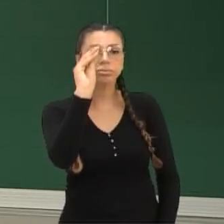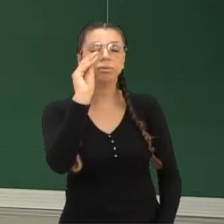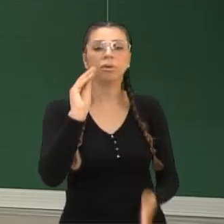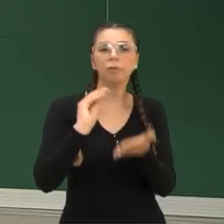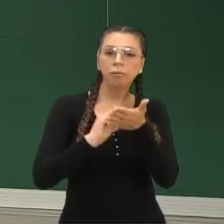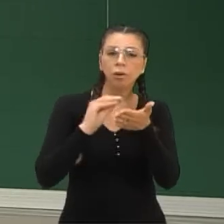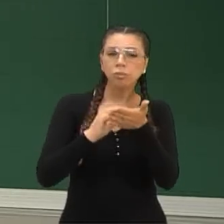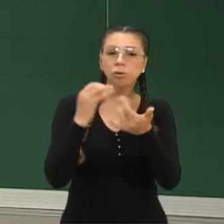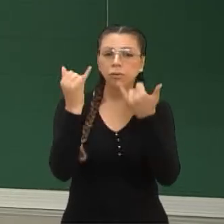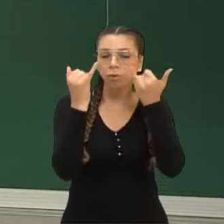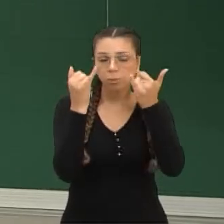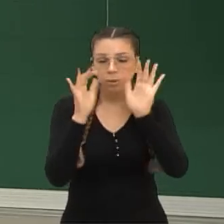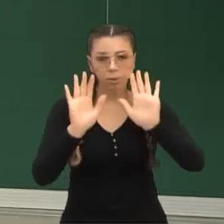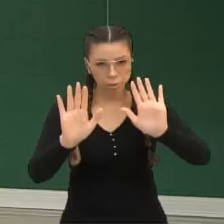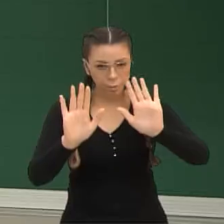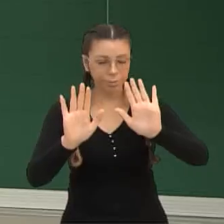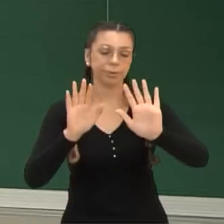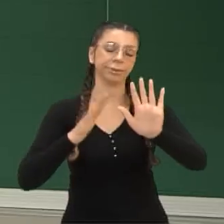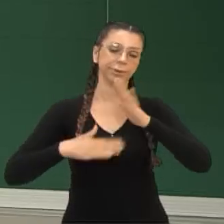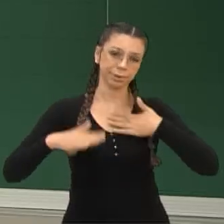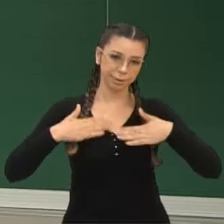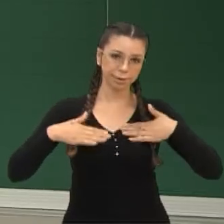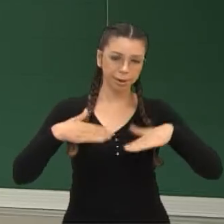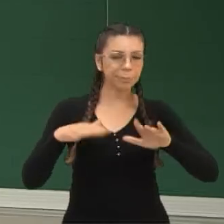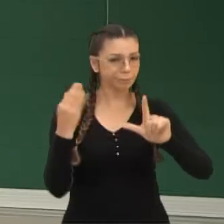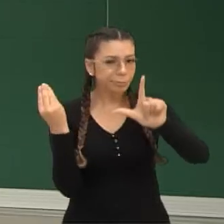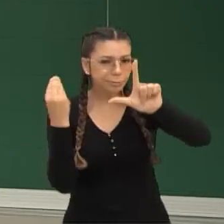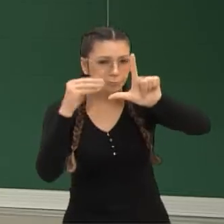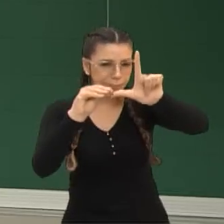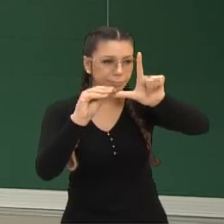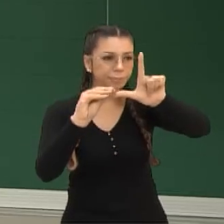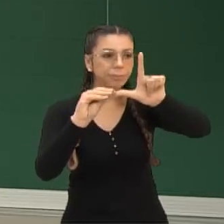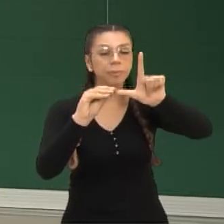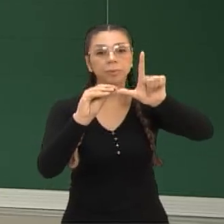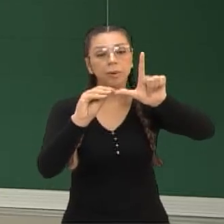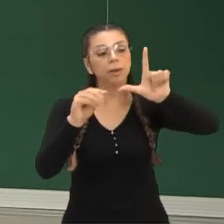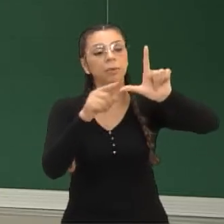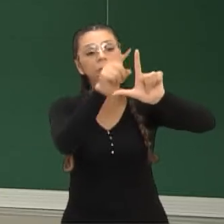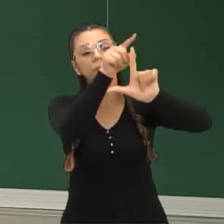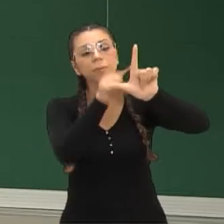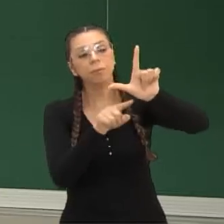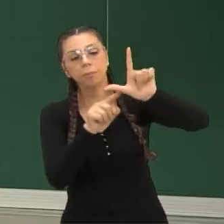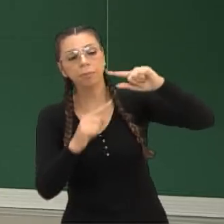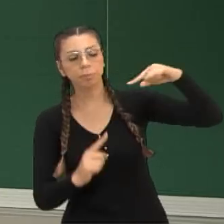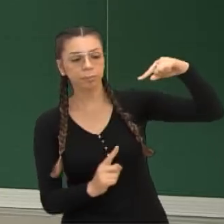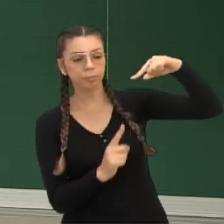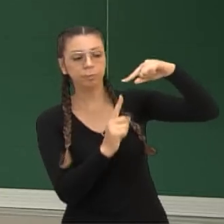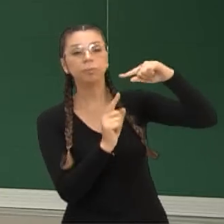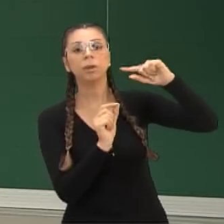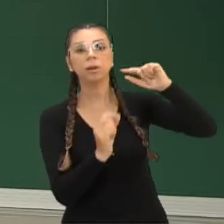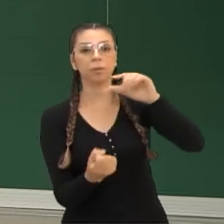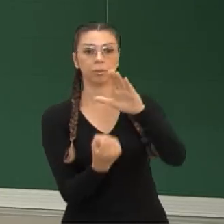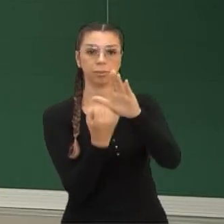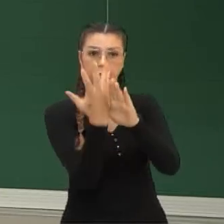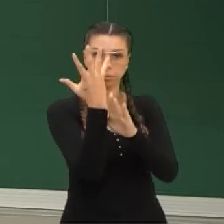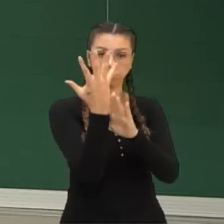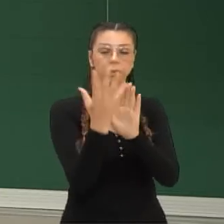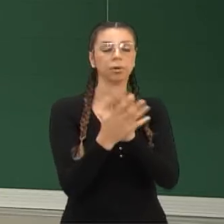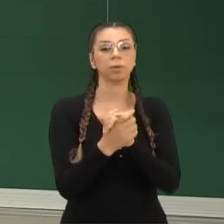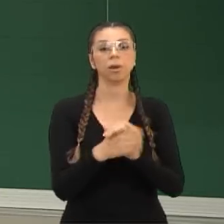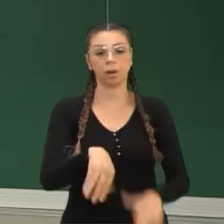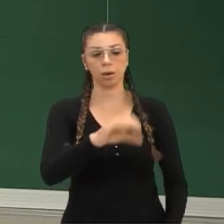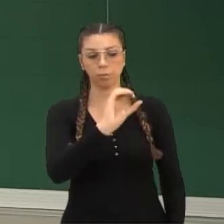os pontos. Ah, então vamos colocar. Lembra que o ponto de encontro é a origem, é o ponto